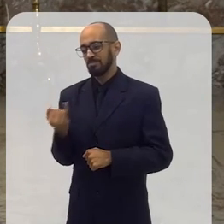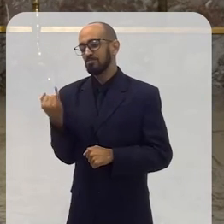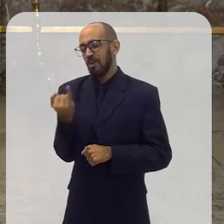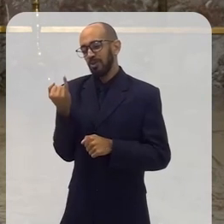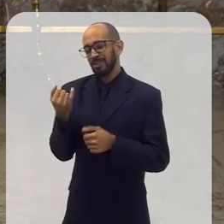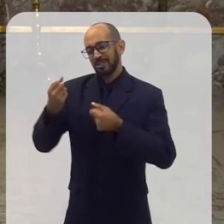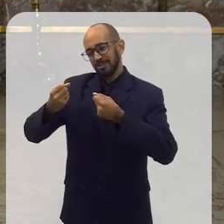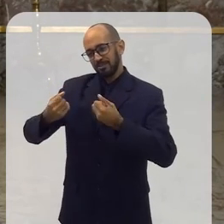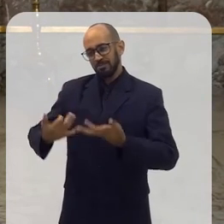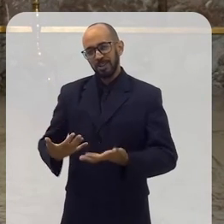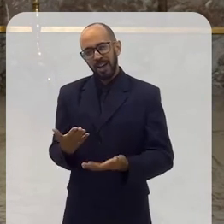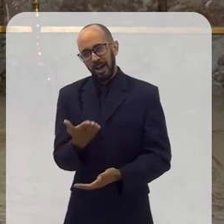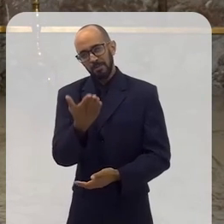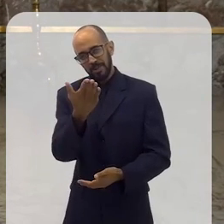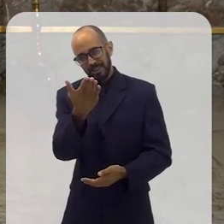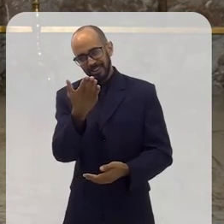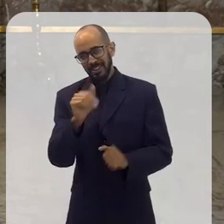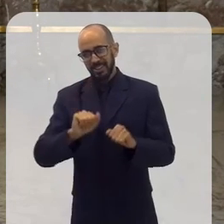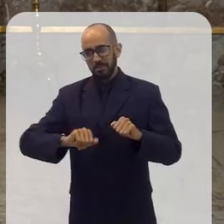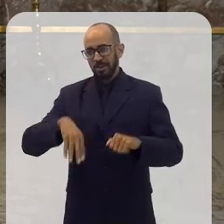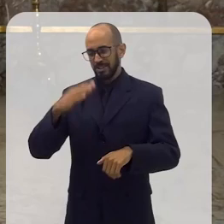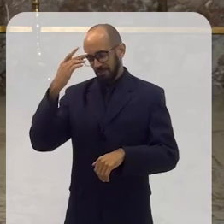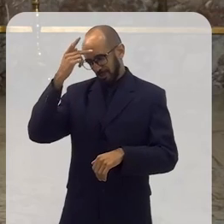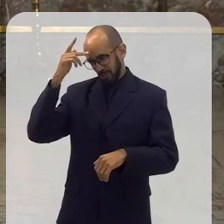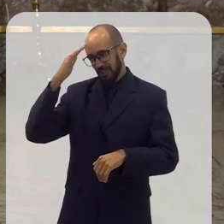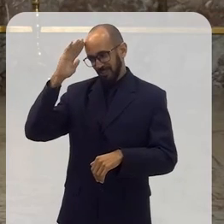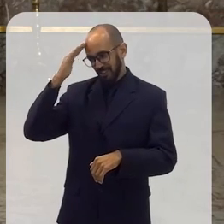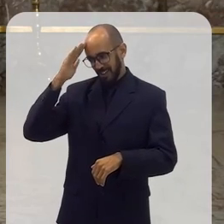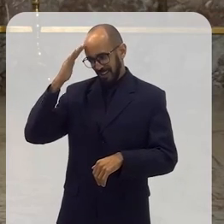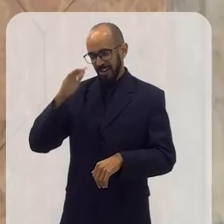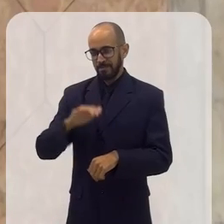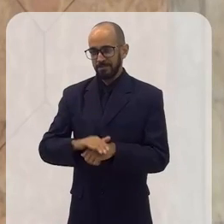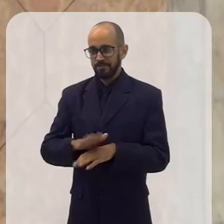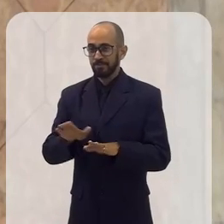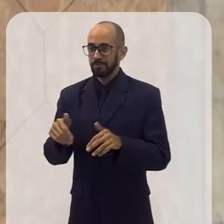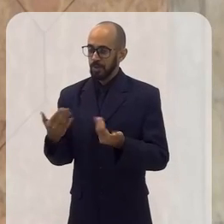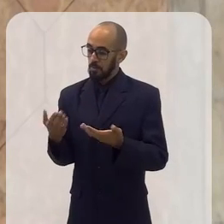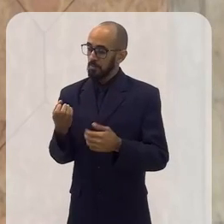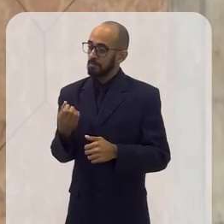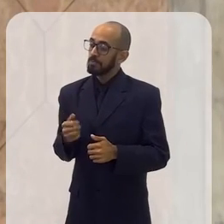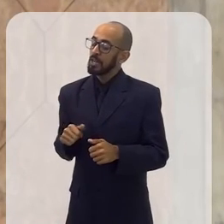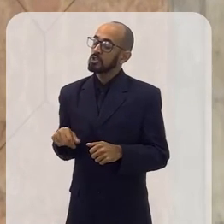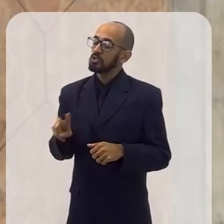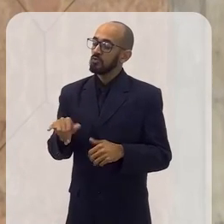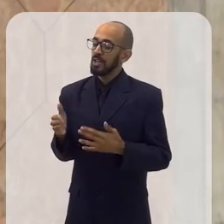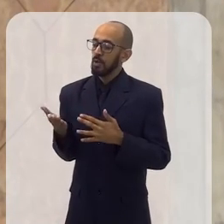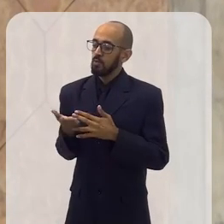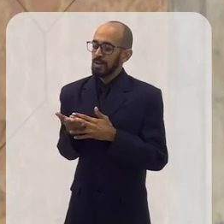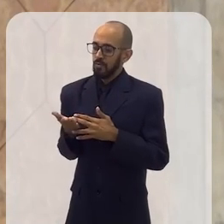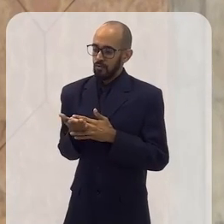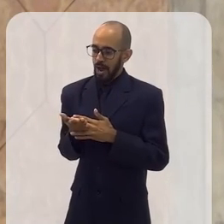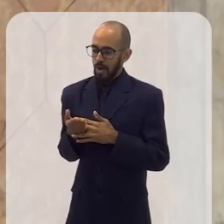era importante que as pessoas conhecessem também. Bem, nós vamos